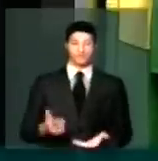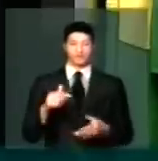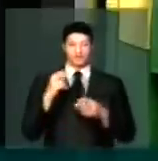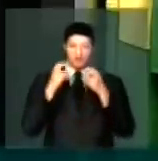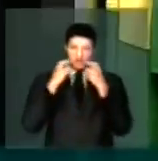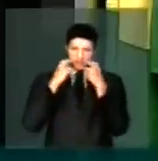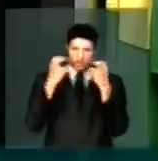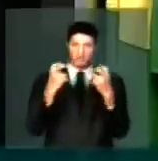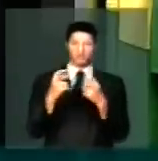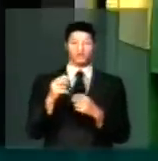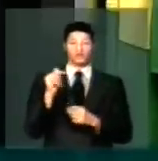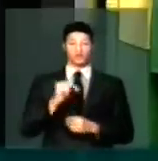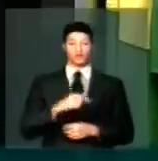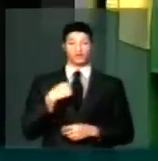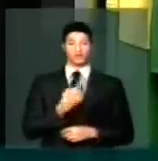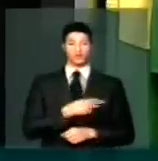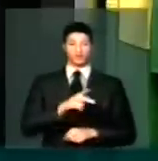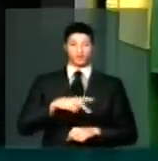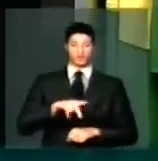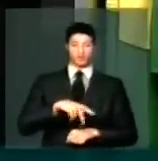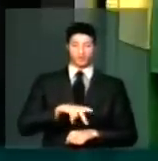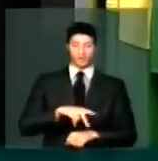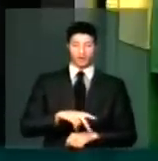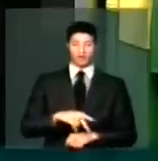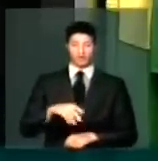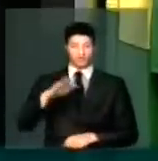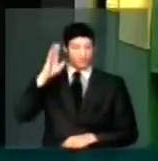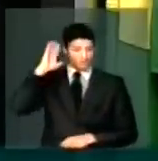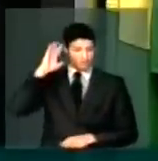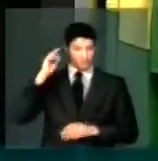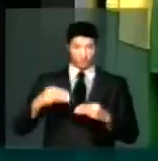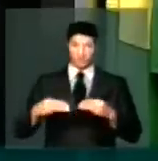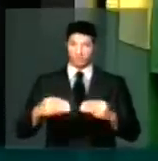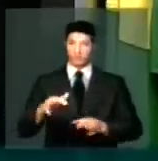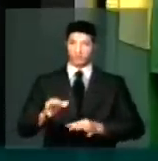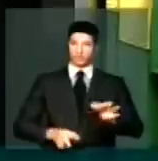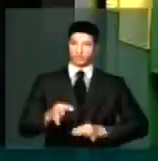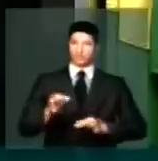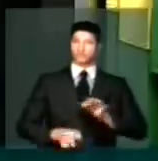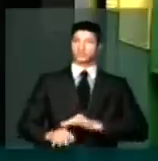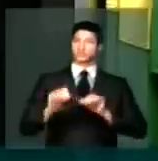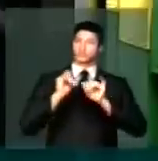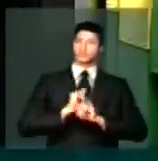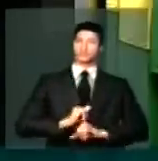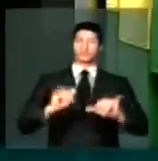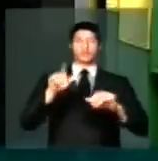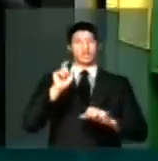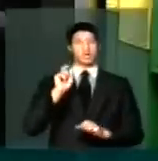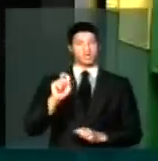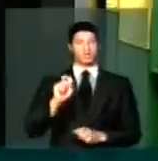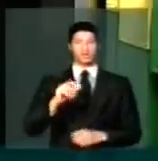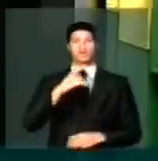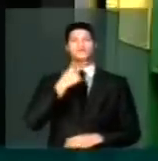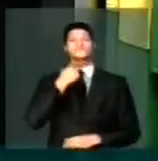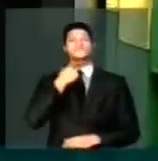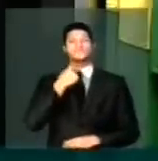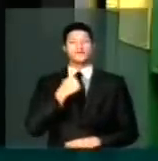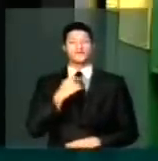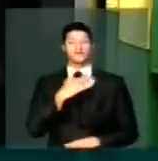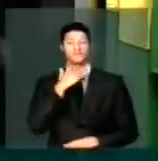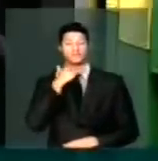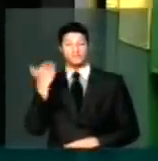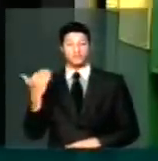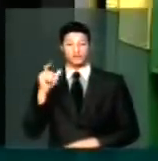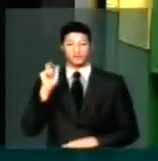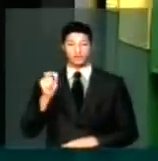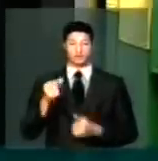É vergonhoso em nosso país ouvir um ministro da Justiça dizer que prefere